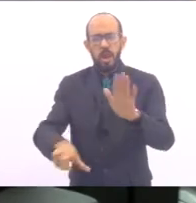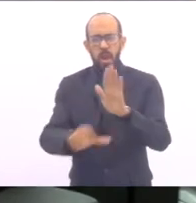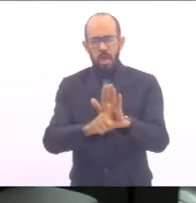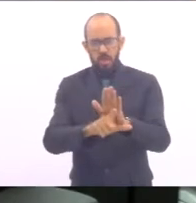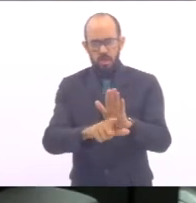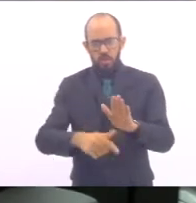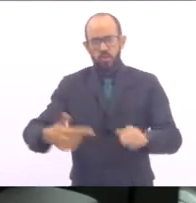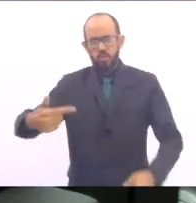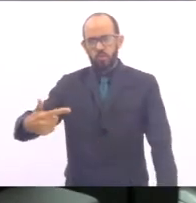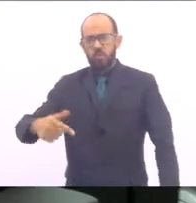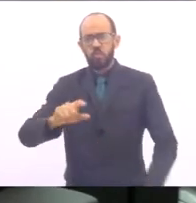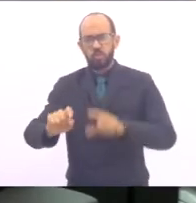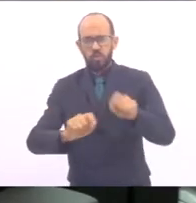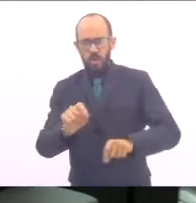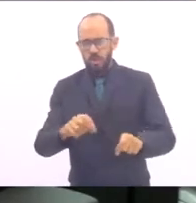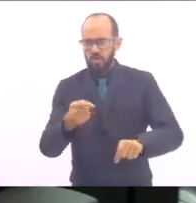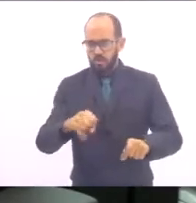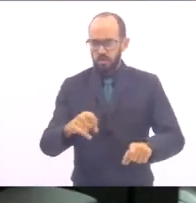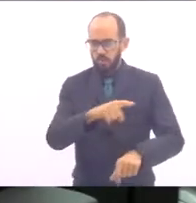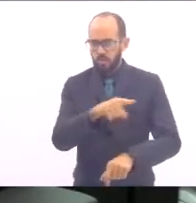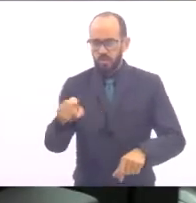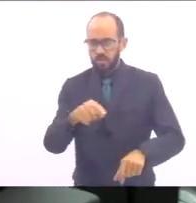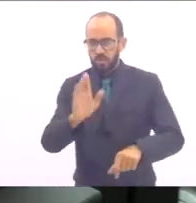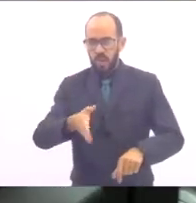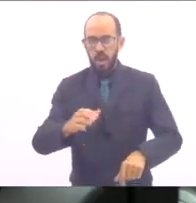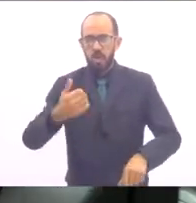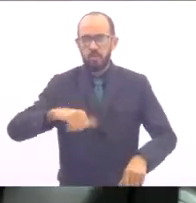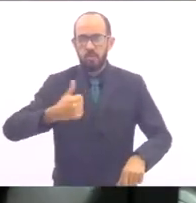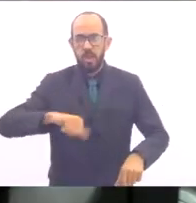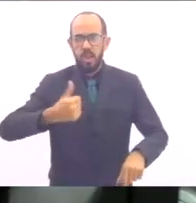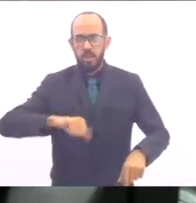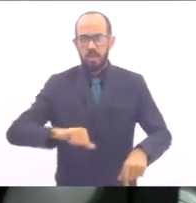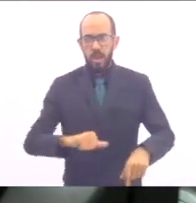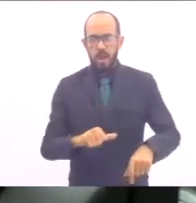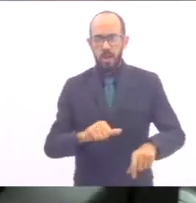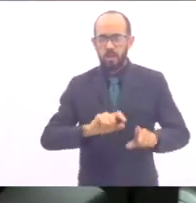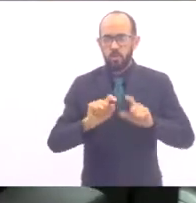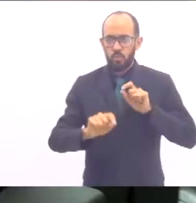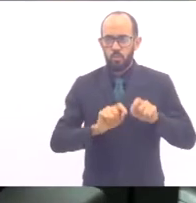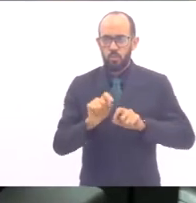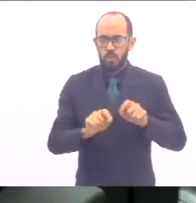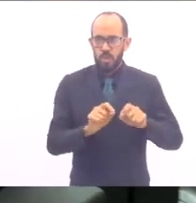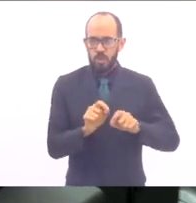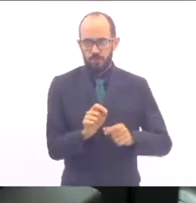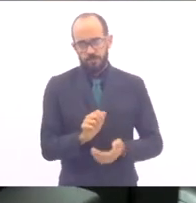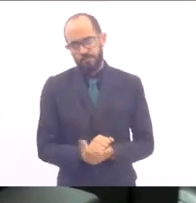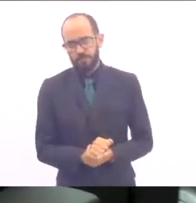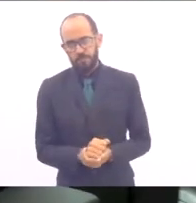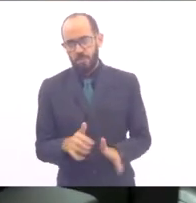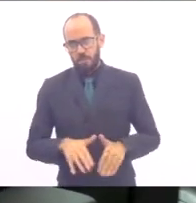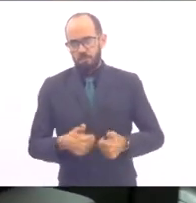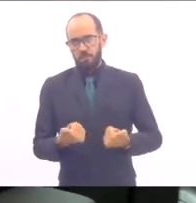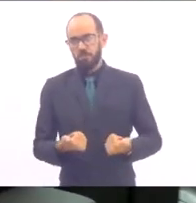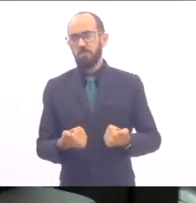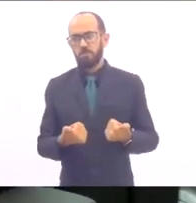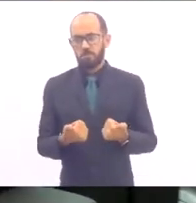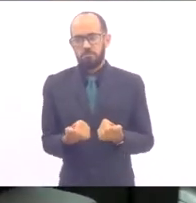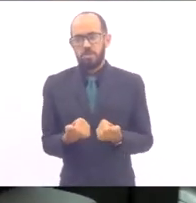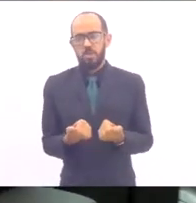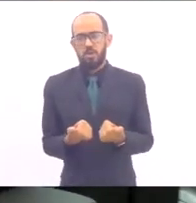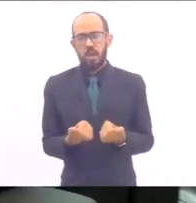se vocês já analisaram alguma perspectiva de melhorar